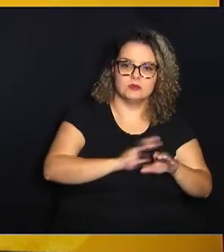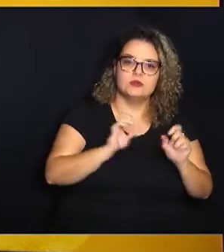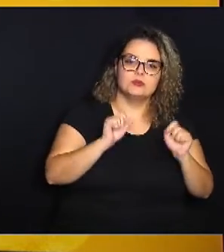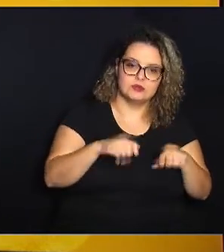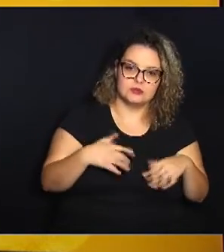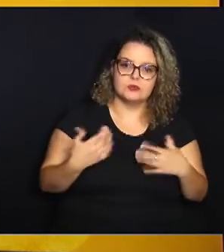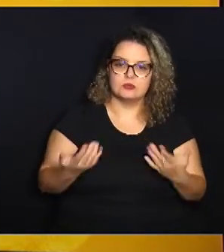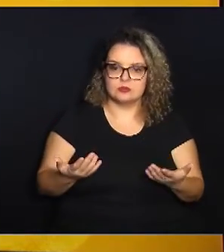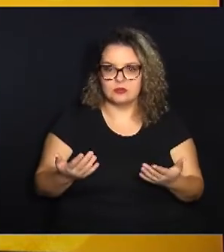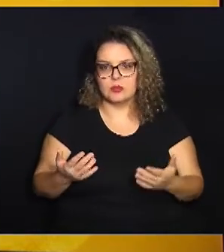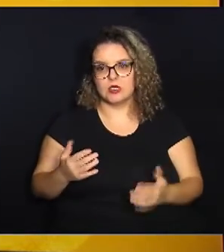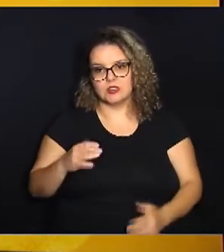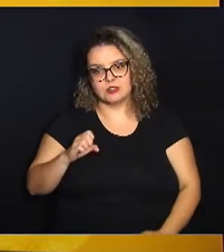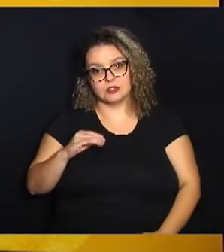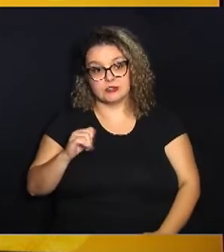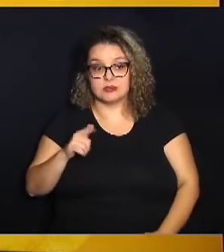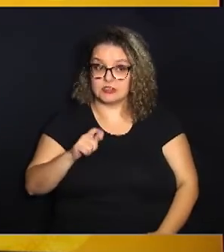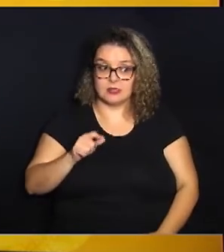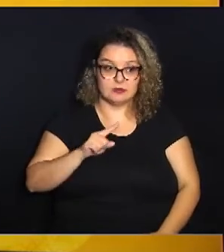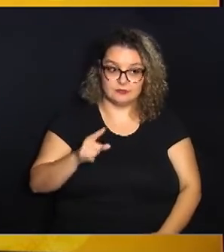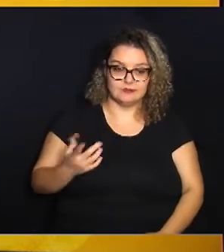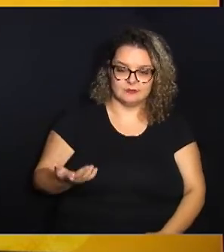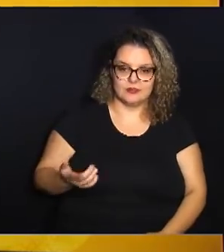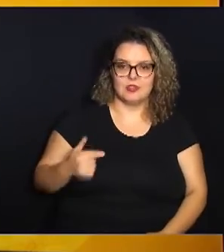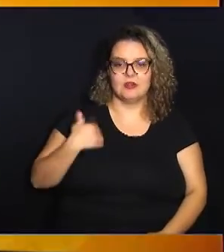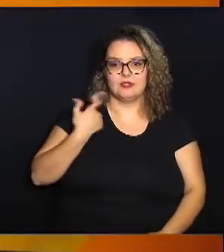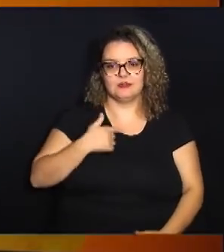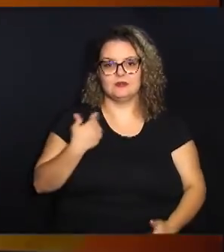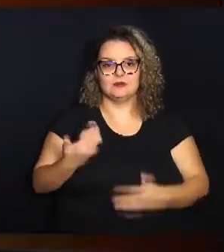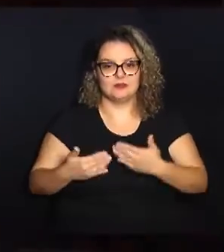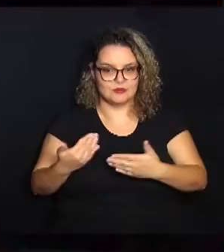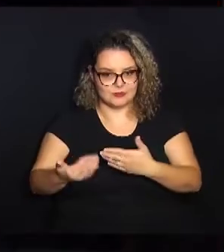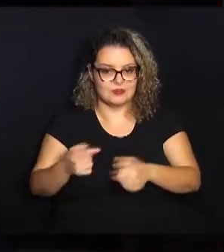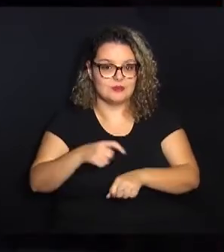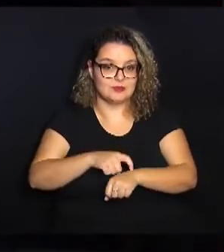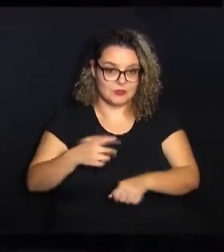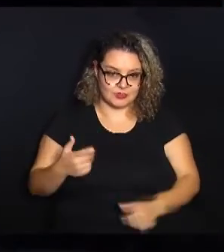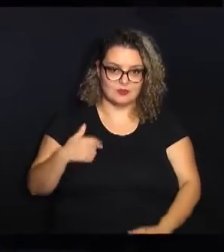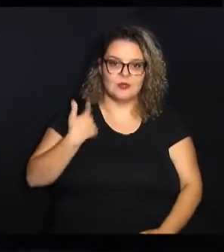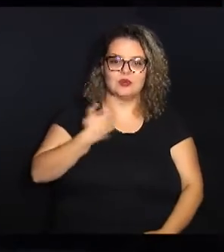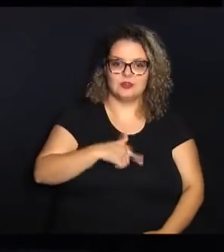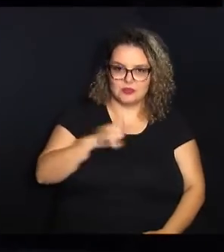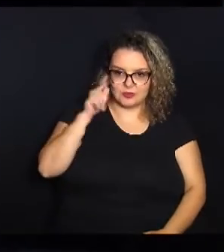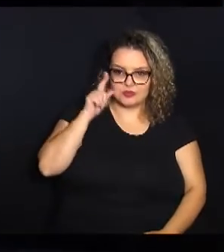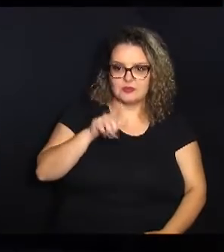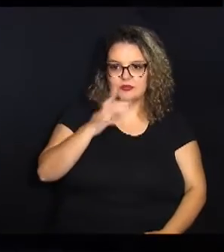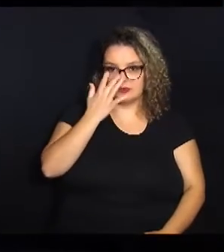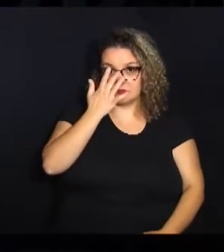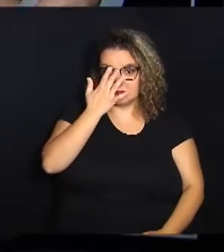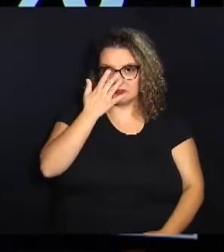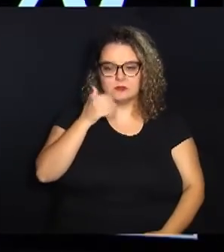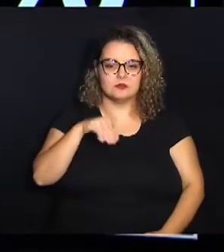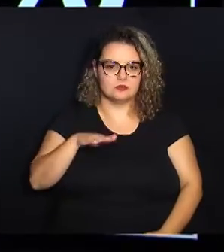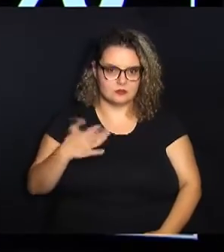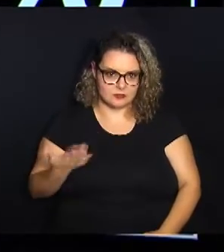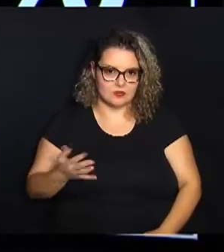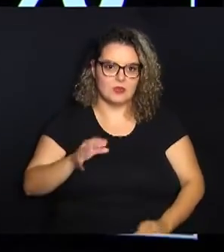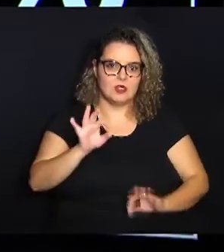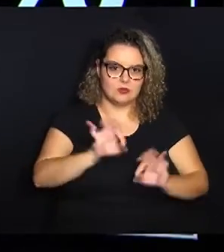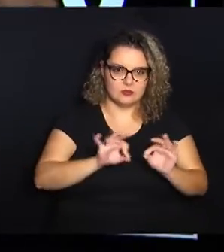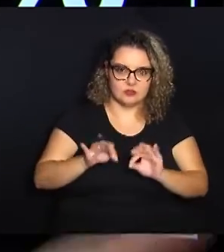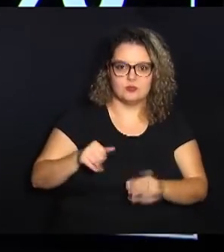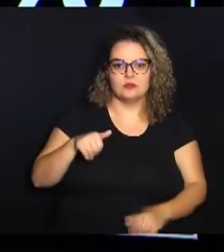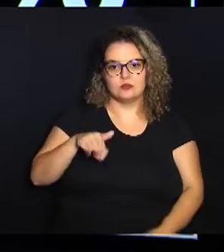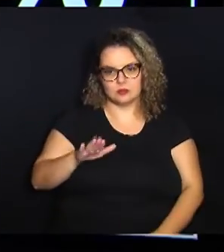mas em termos de escala, não. Então agora a gente está dando o nosso próximo passo para que a gente consiga pegar muito mais projetos e